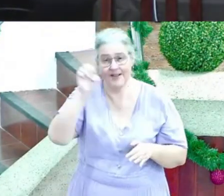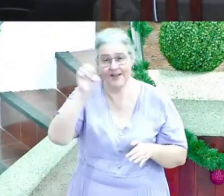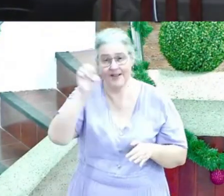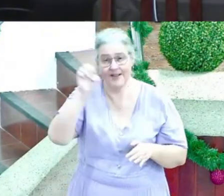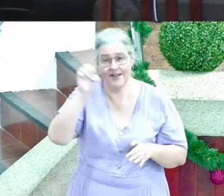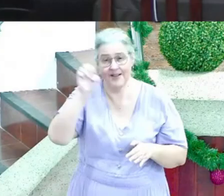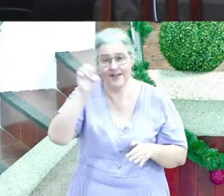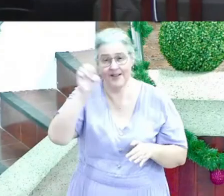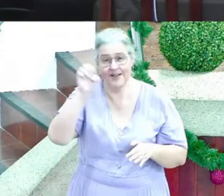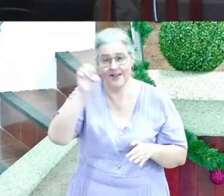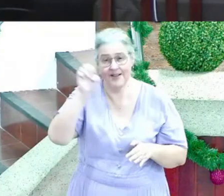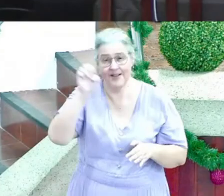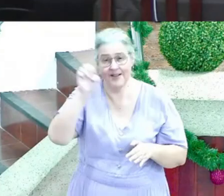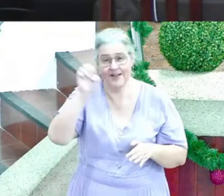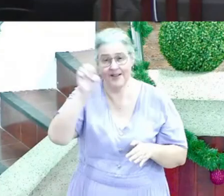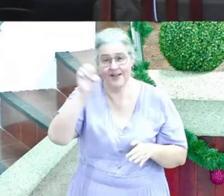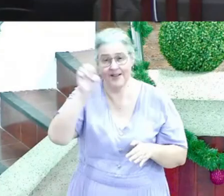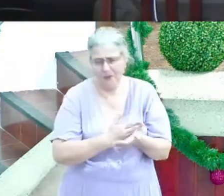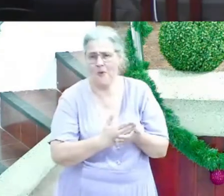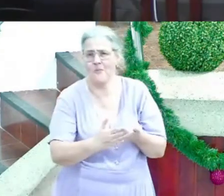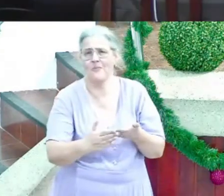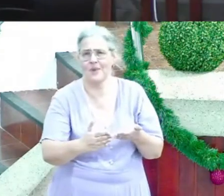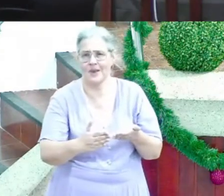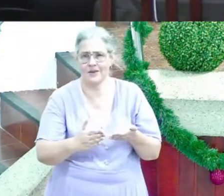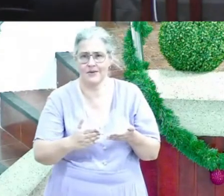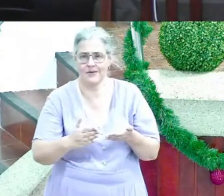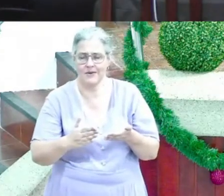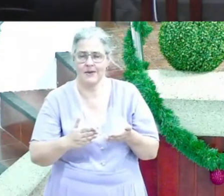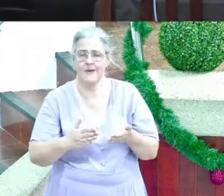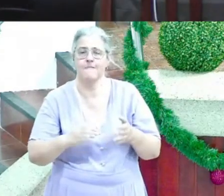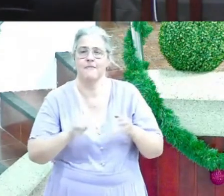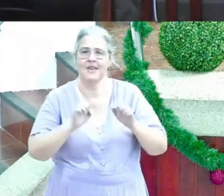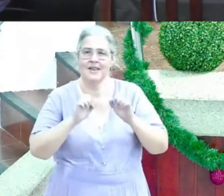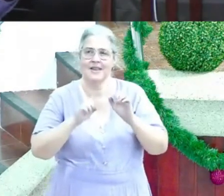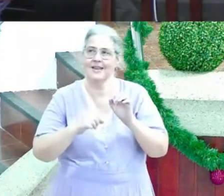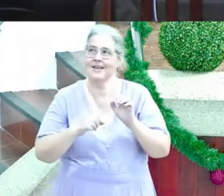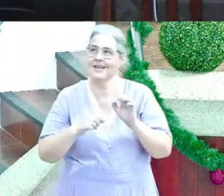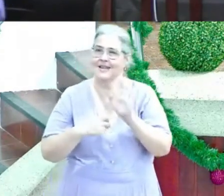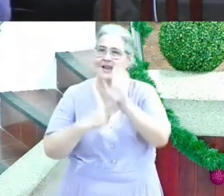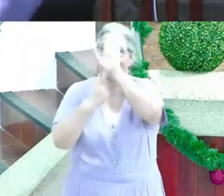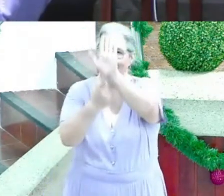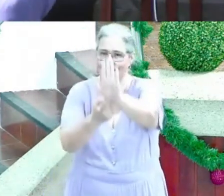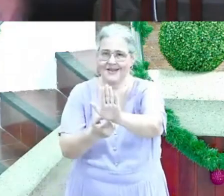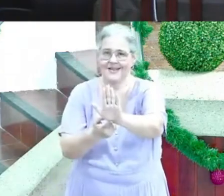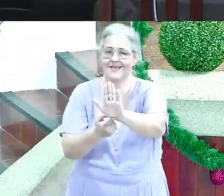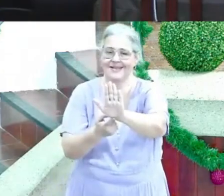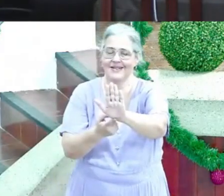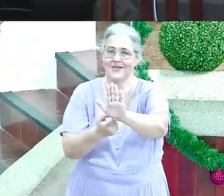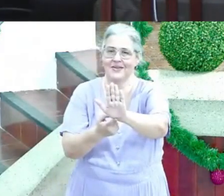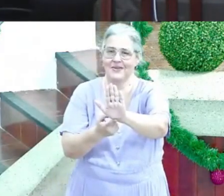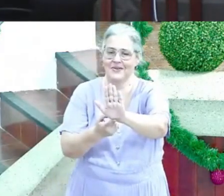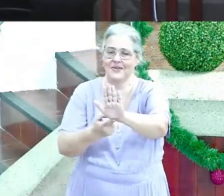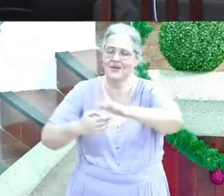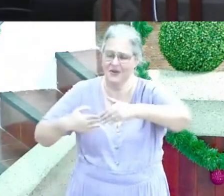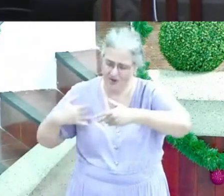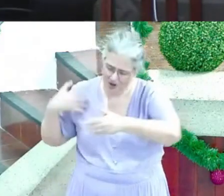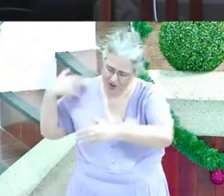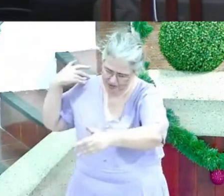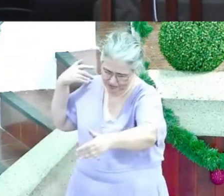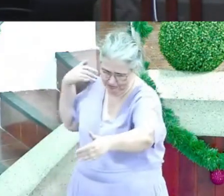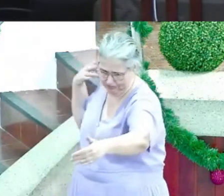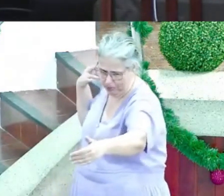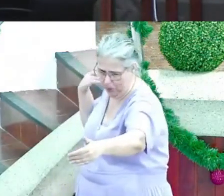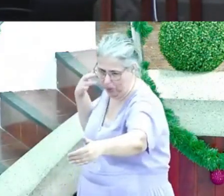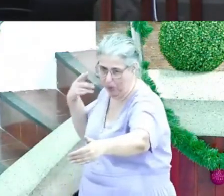era simplesmente o início de uma revelação que se expandiria e se estenderia por toda a face da